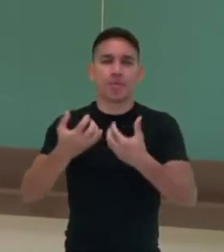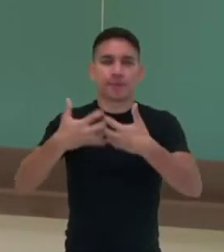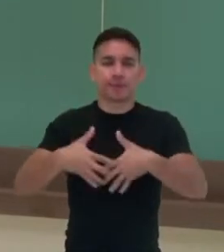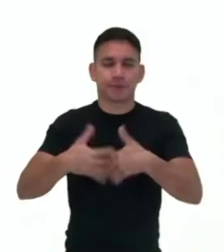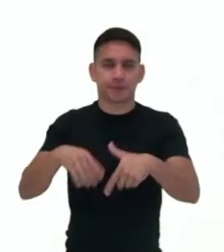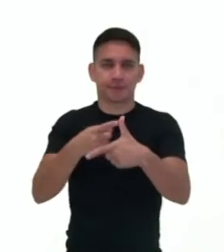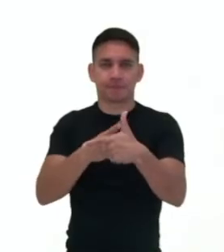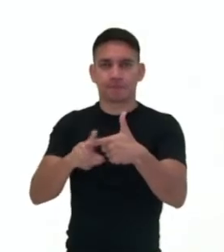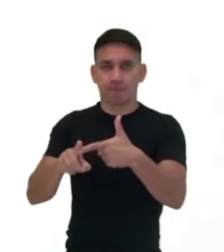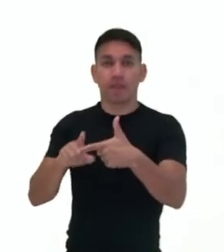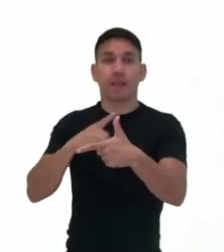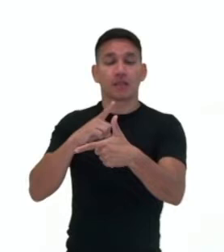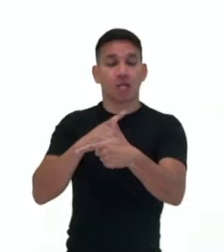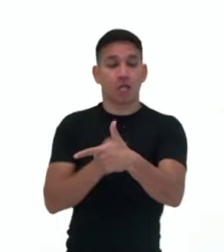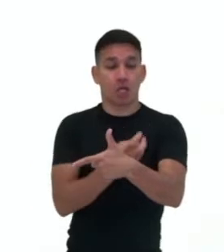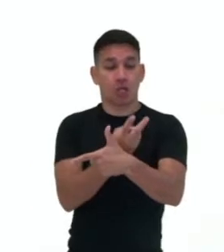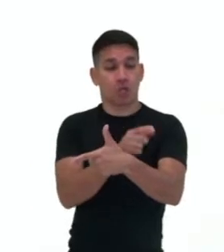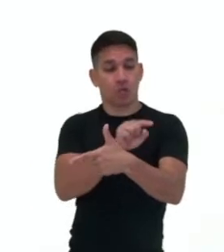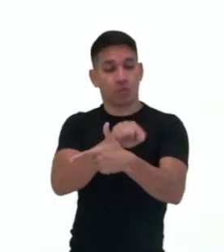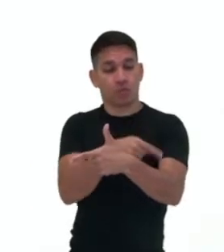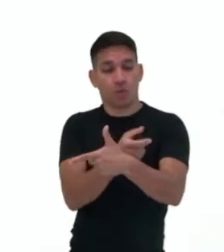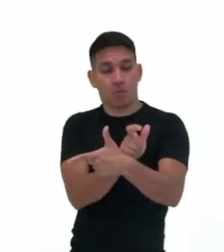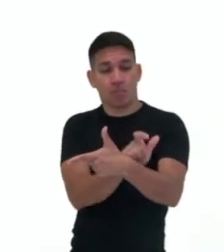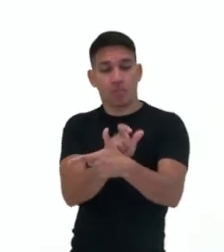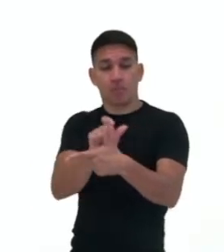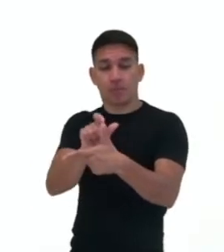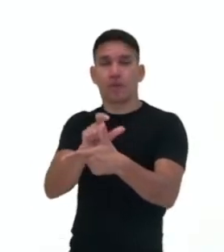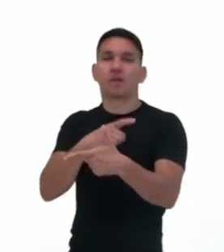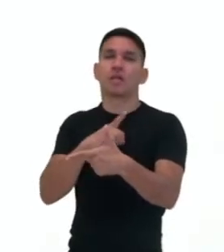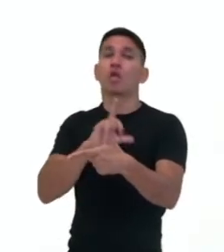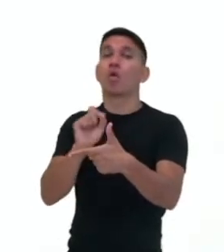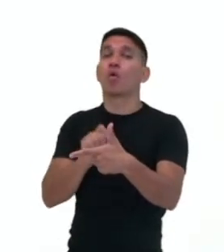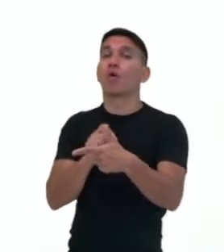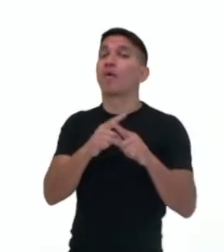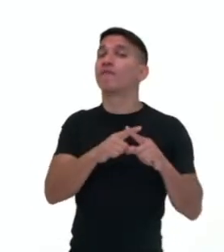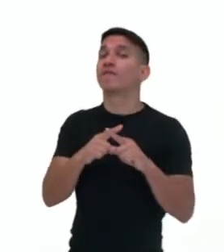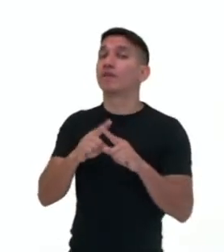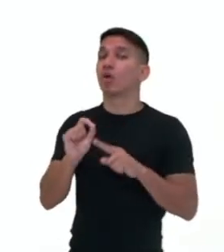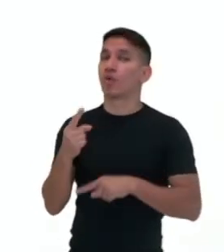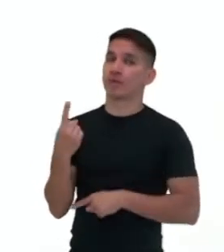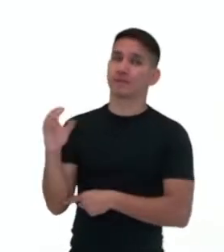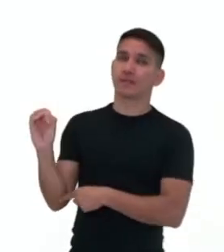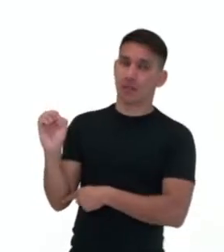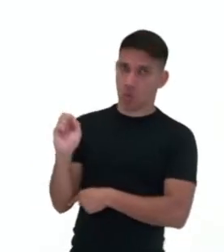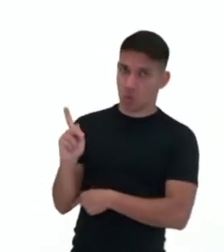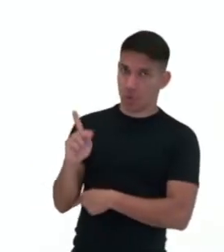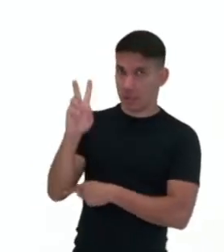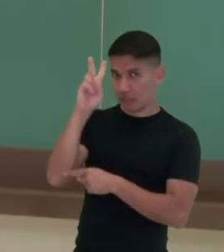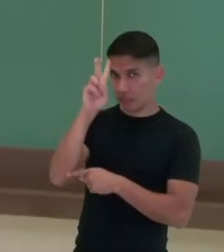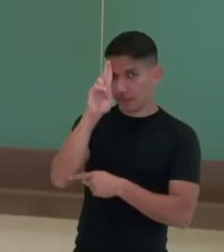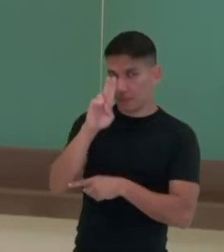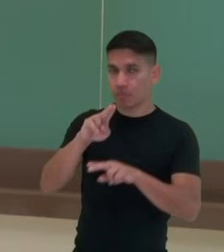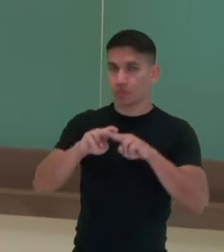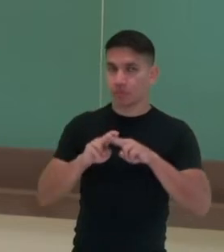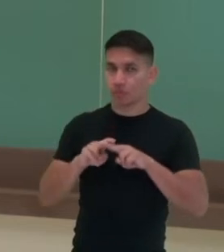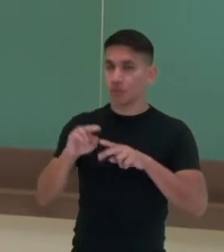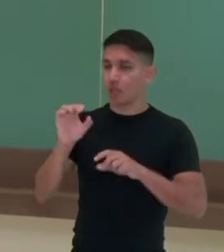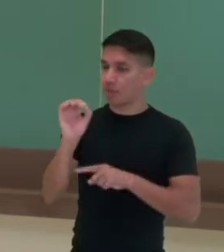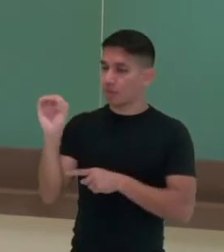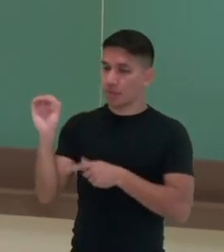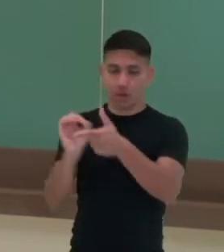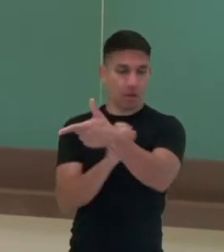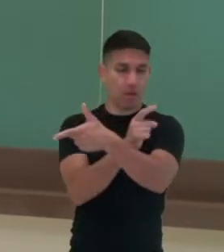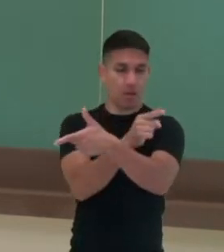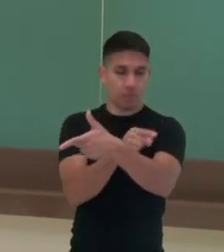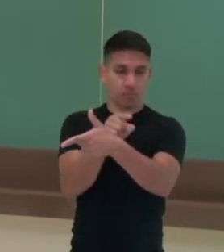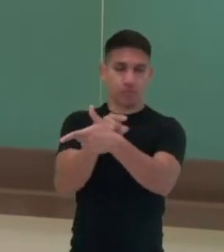tem 2 casinhas depois da vírgula, então eu vou multiplicar por quanto? Por 10 ou por 100? por 100, né? Porque daí são 2 zerinhos. Eu vou movimentar essa